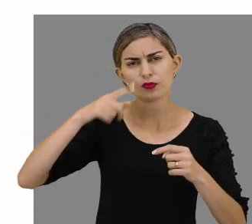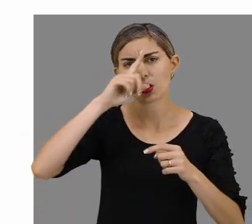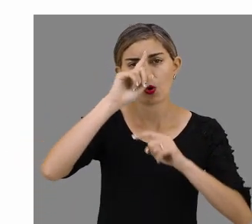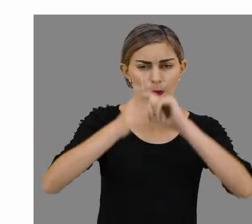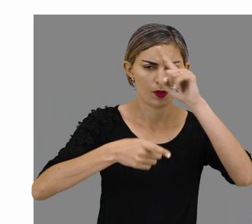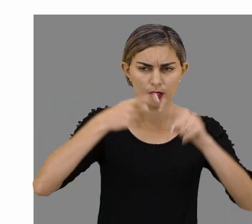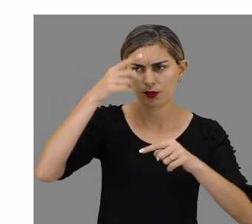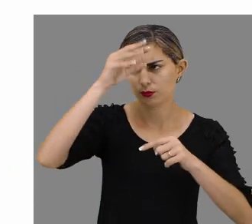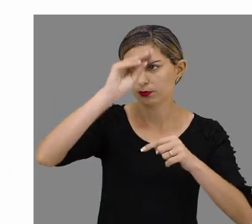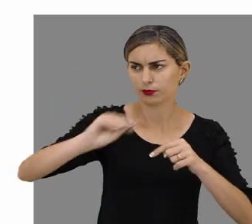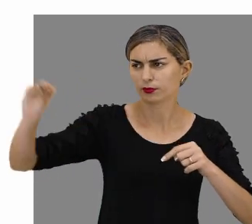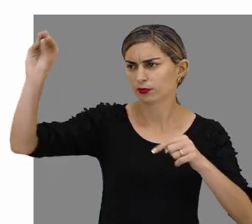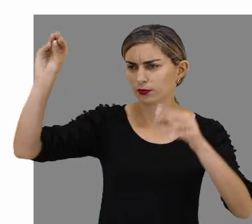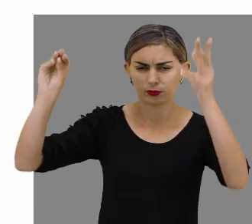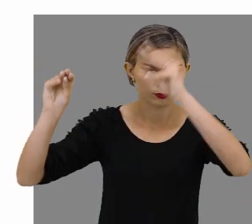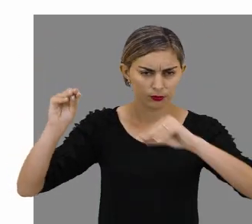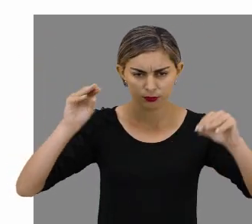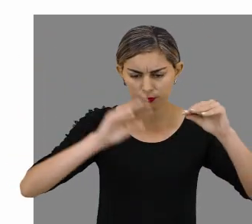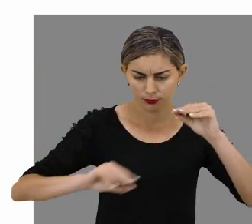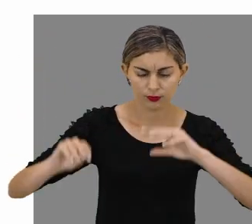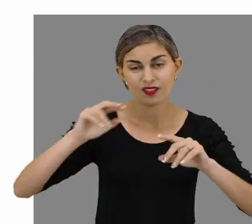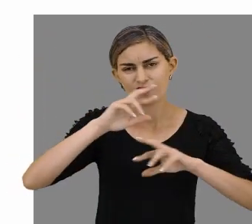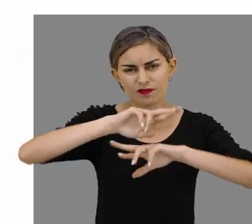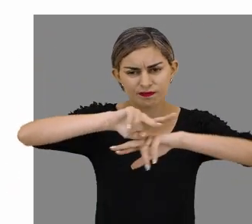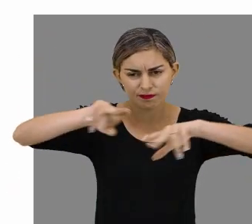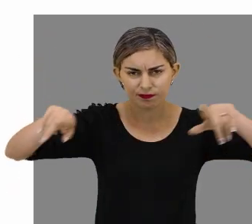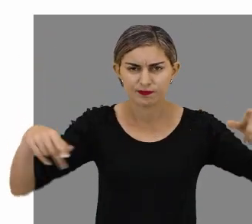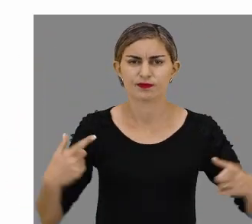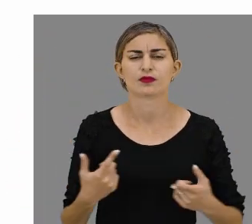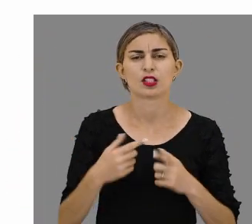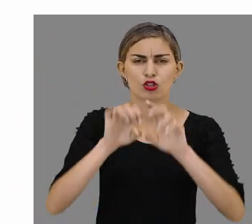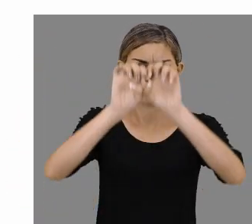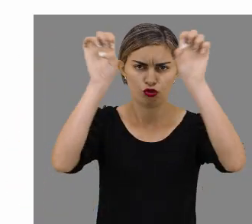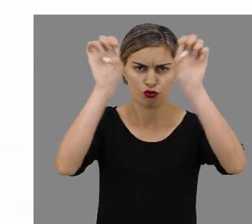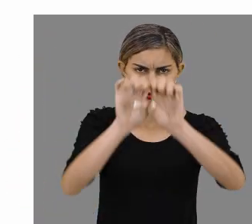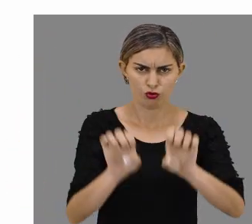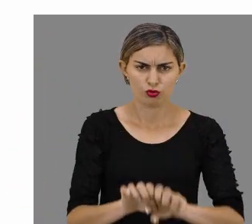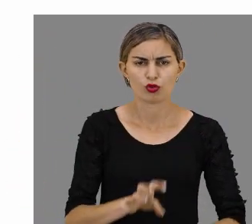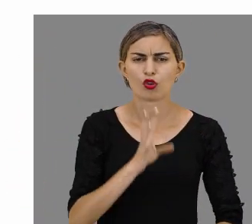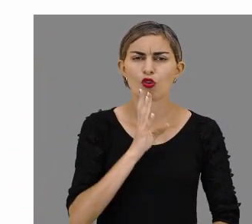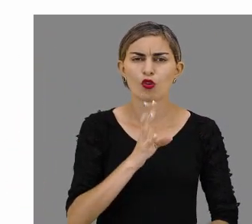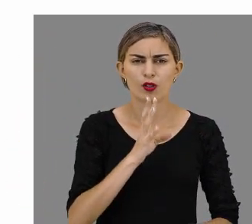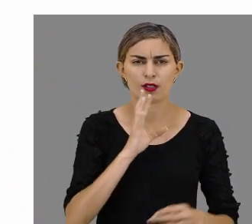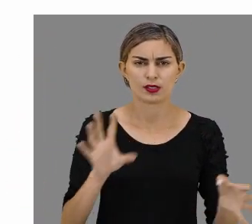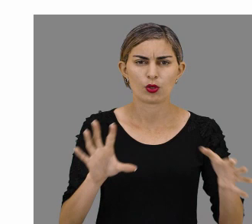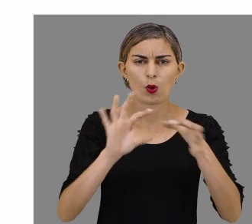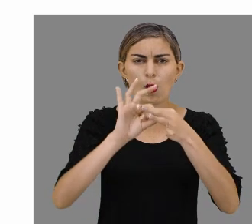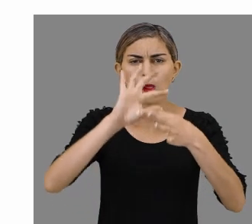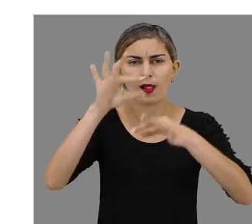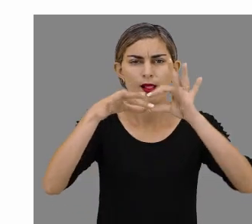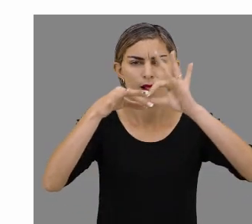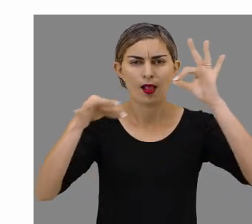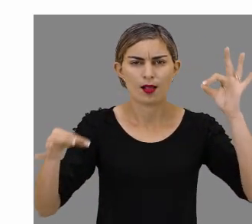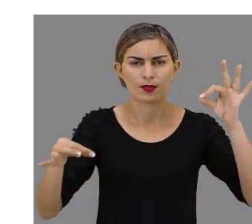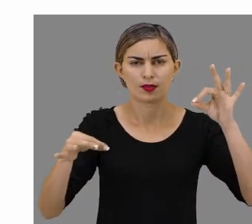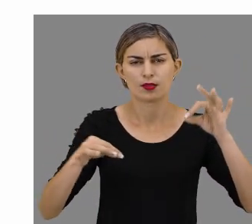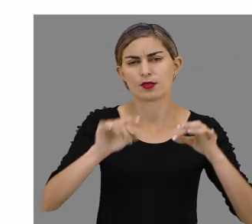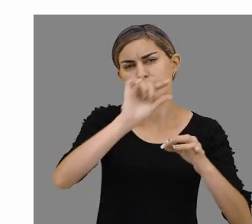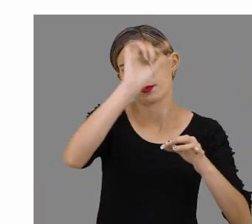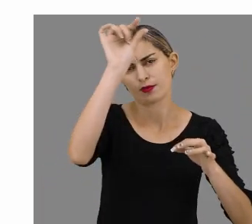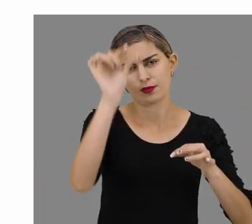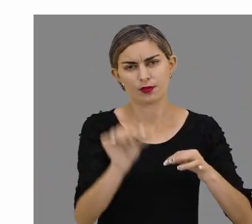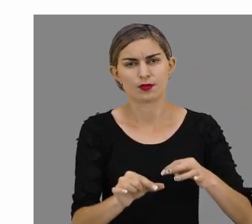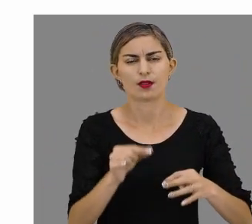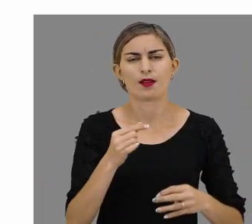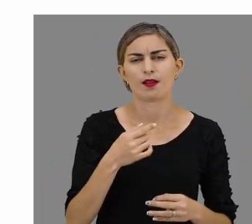várias vezes durante a execução do nosso programa. Essas estruturas são conhecidas como laços ou looping